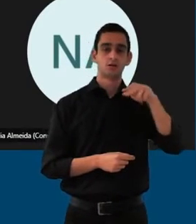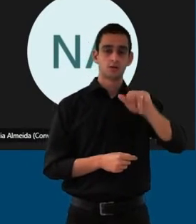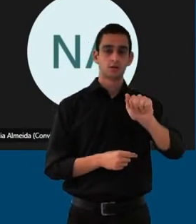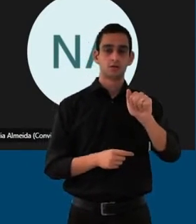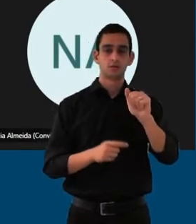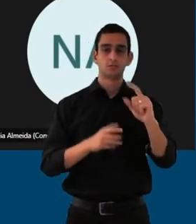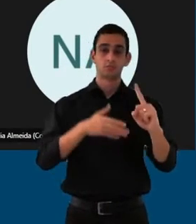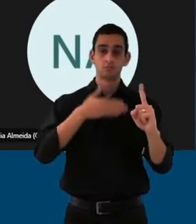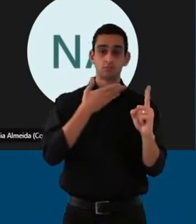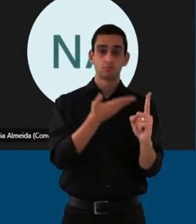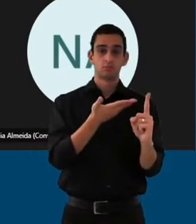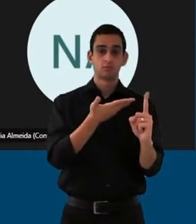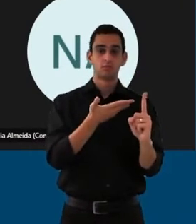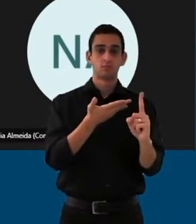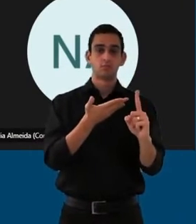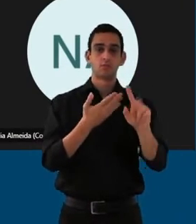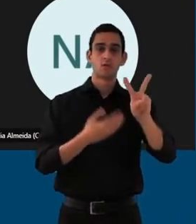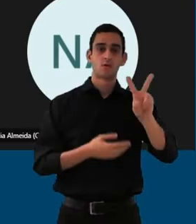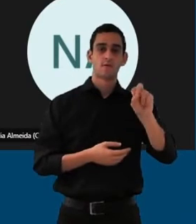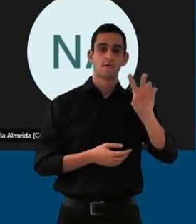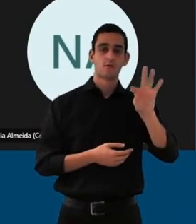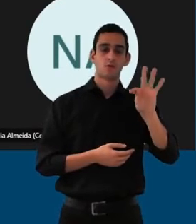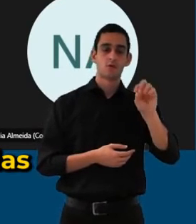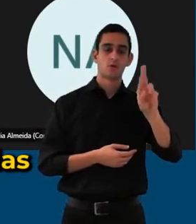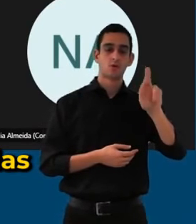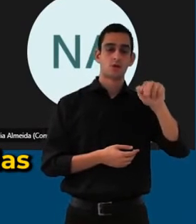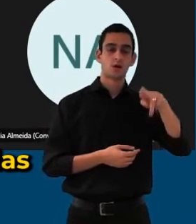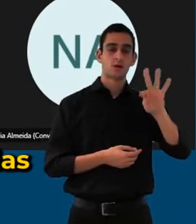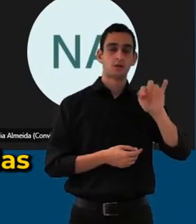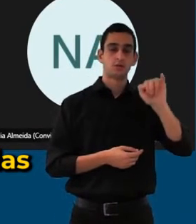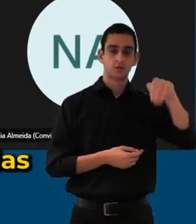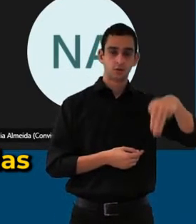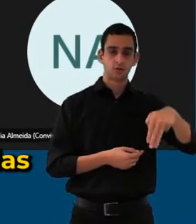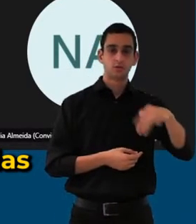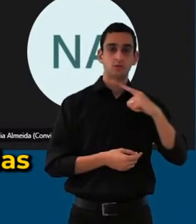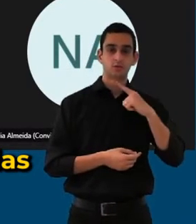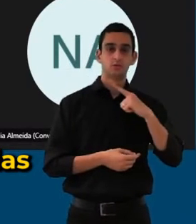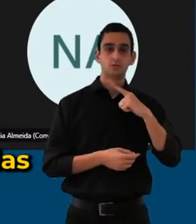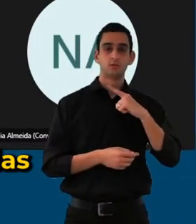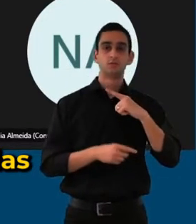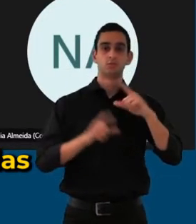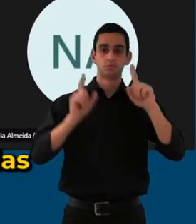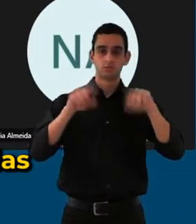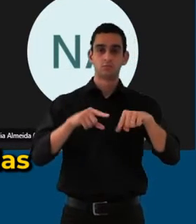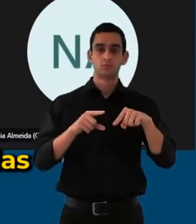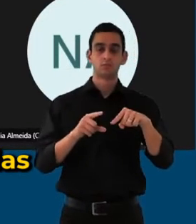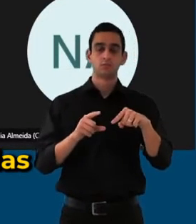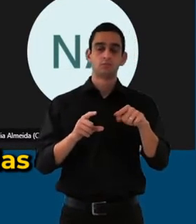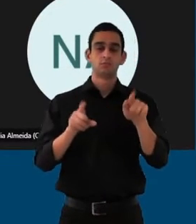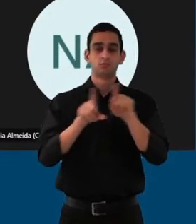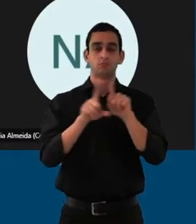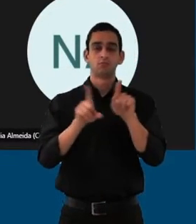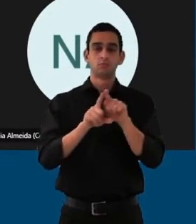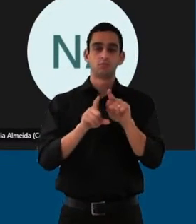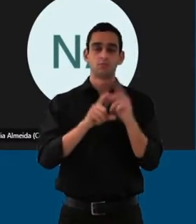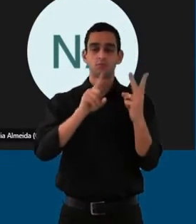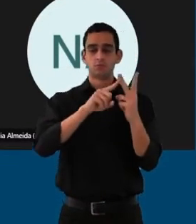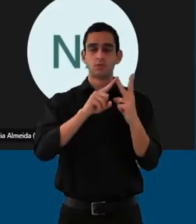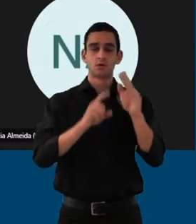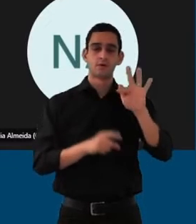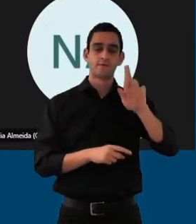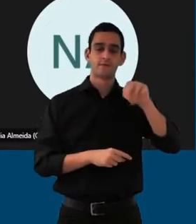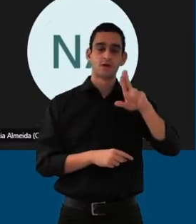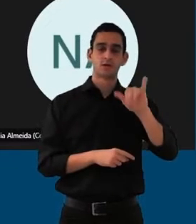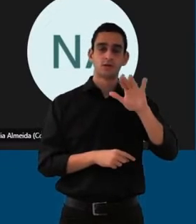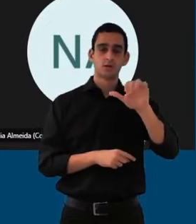requerido Votorantim Cimentos S.A., preposto senhor Francisco Vanúbio Dias Cordeiro,